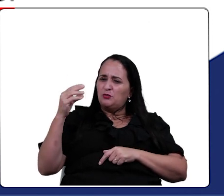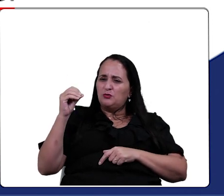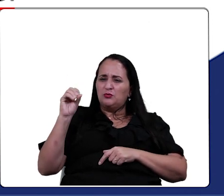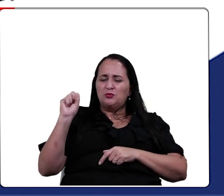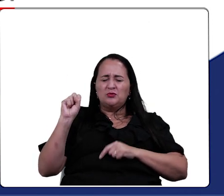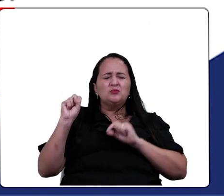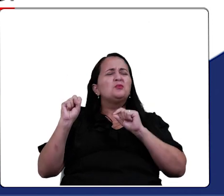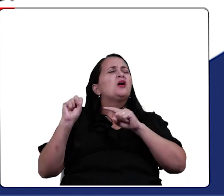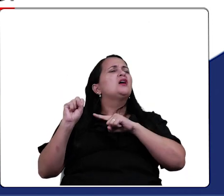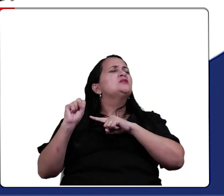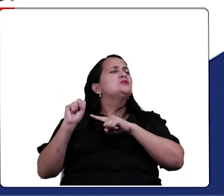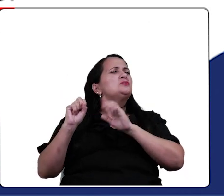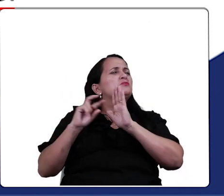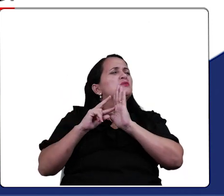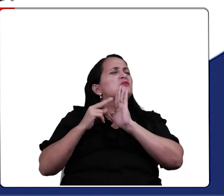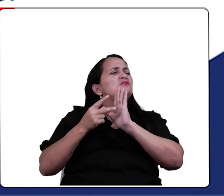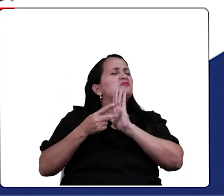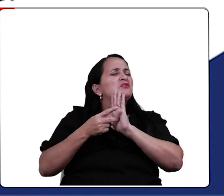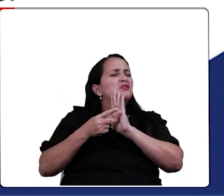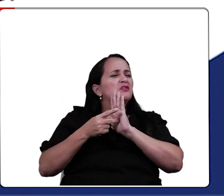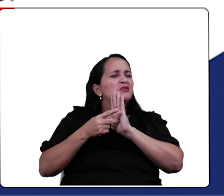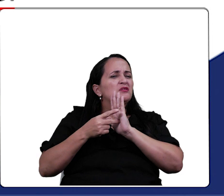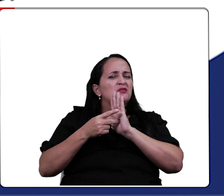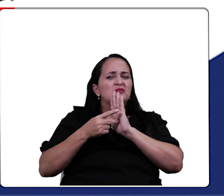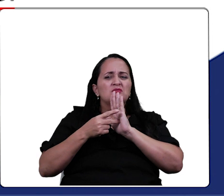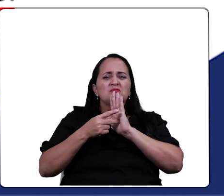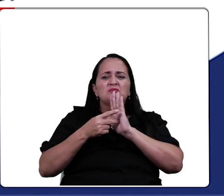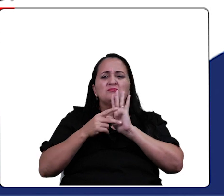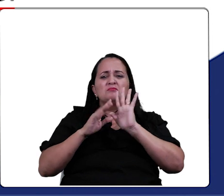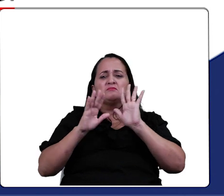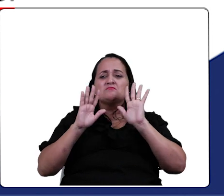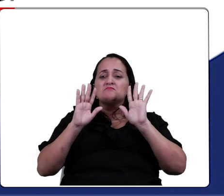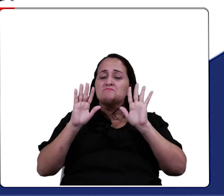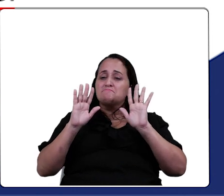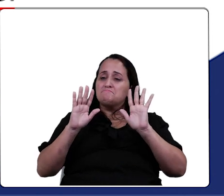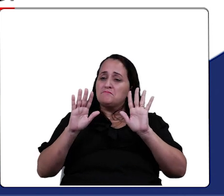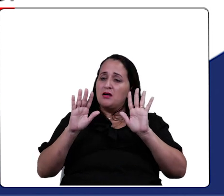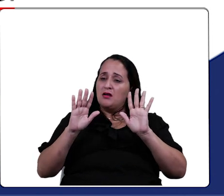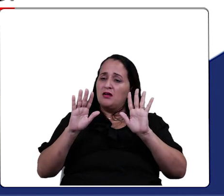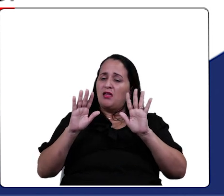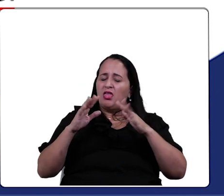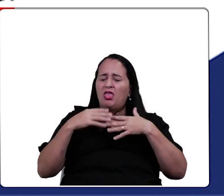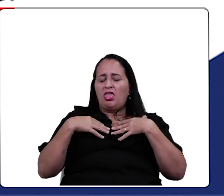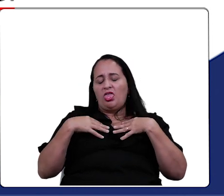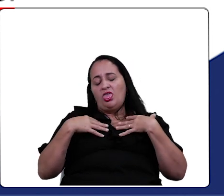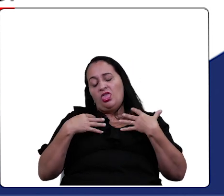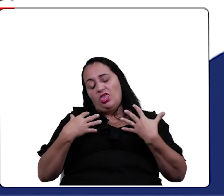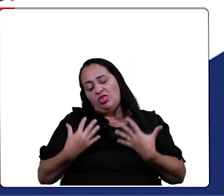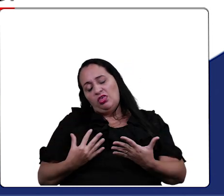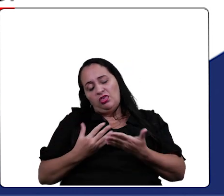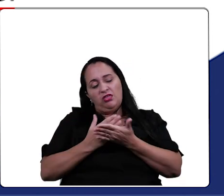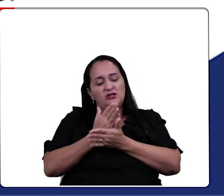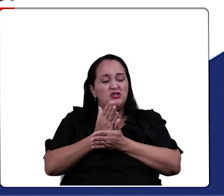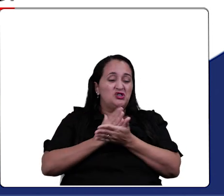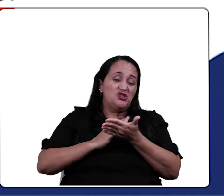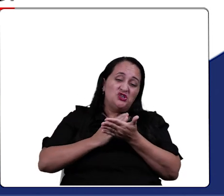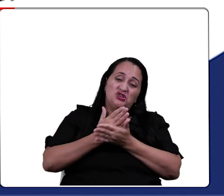um conhecimento prévio dessa palavra. Ou nem tanto, Pro, porque enfadonho é algo